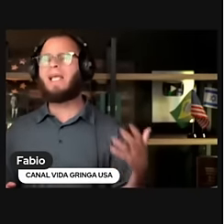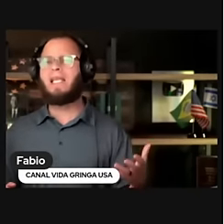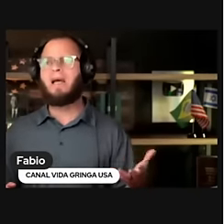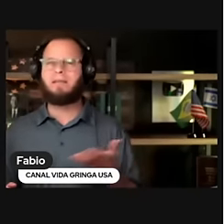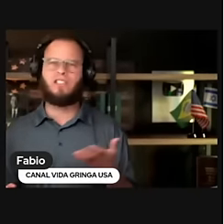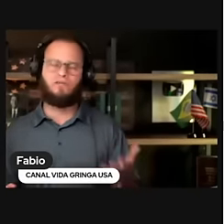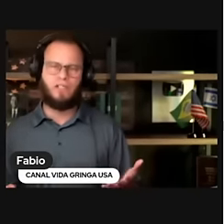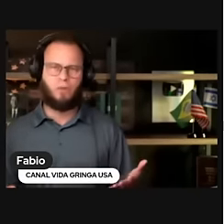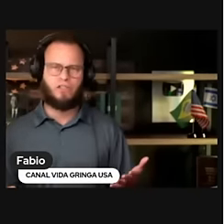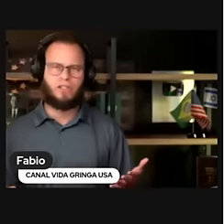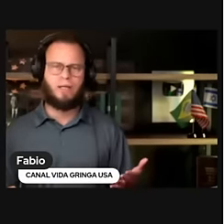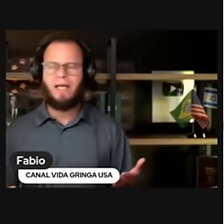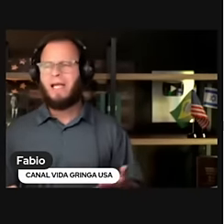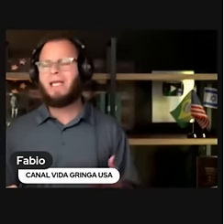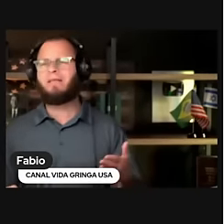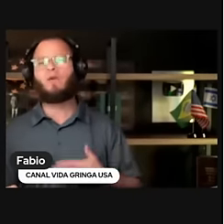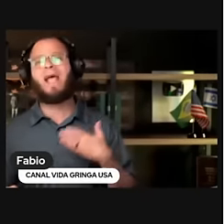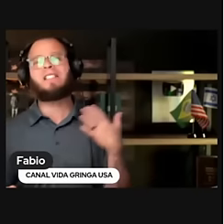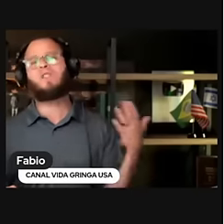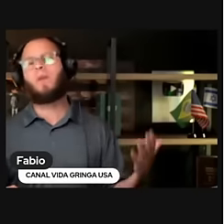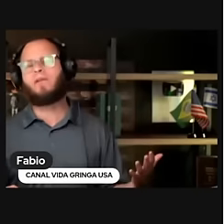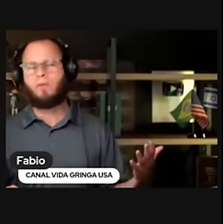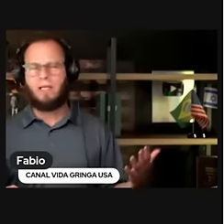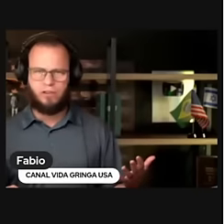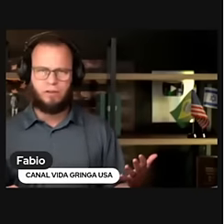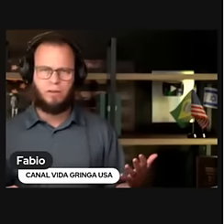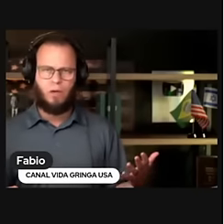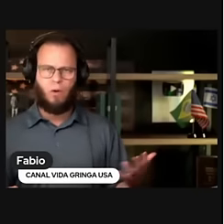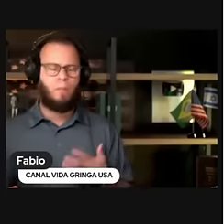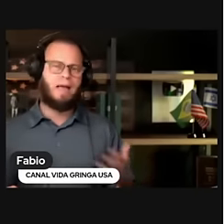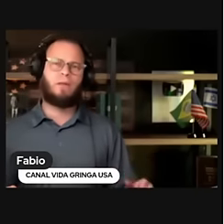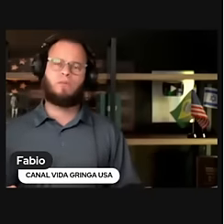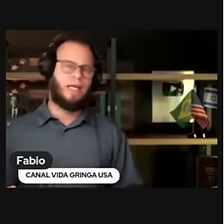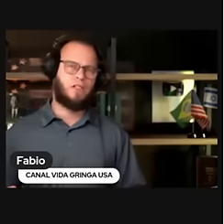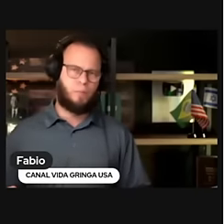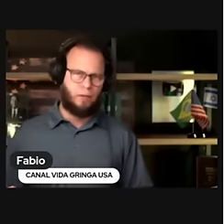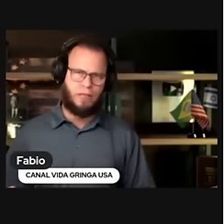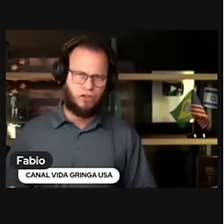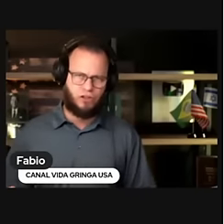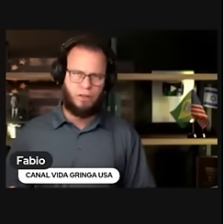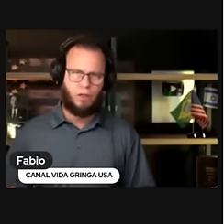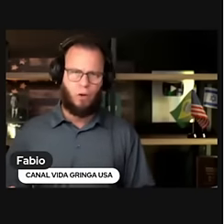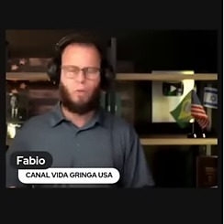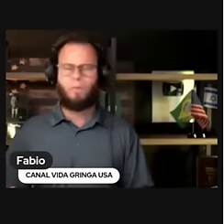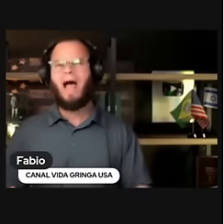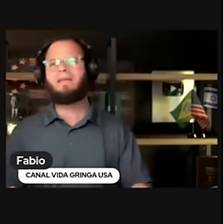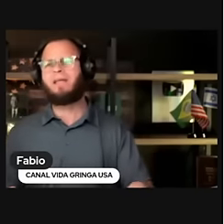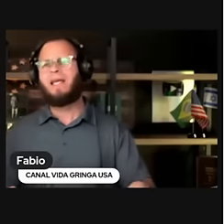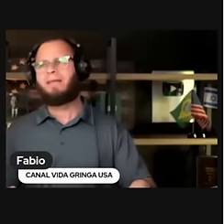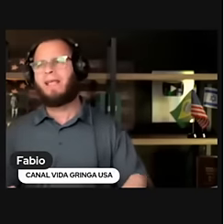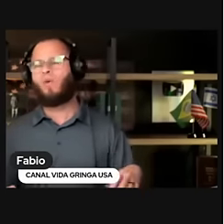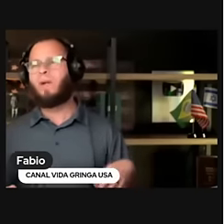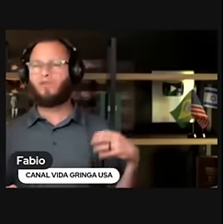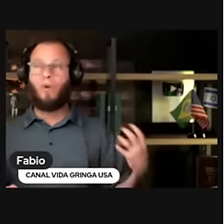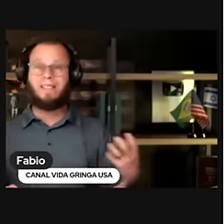poderia bater de frente com a China e ter o respeito da China o biden não tem respeito da China o biden